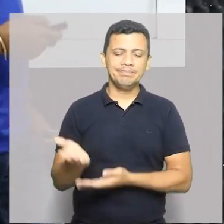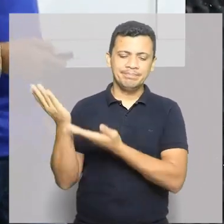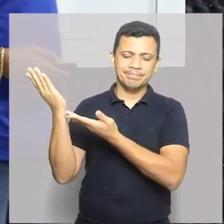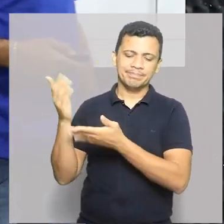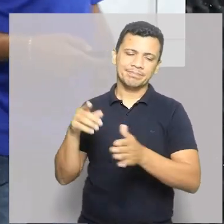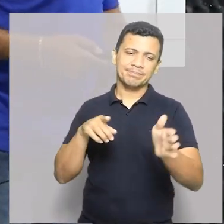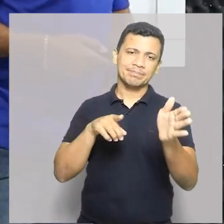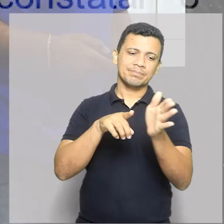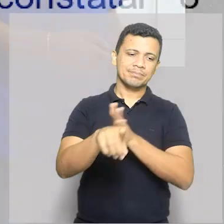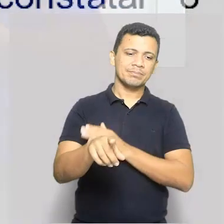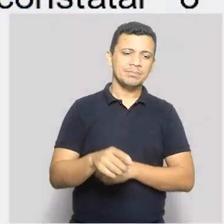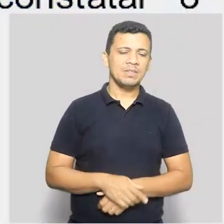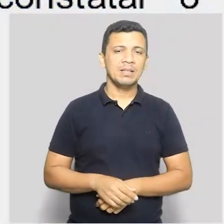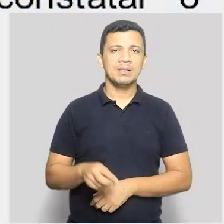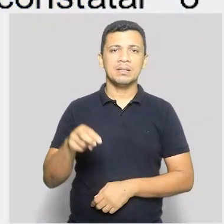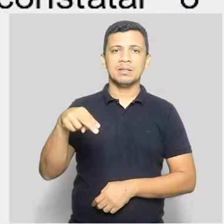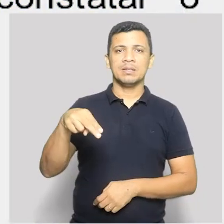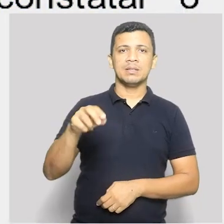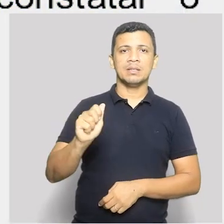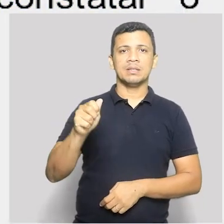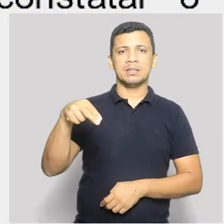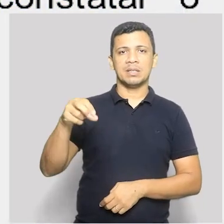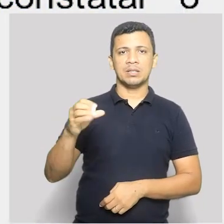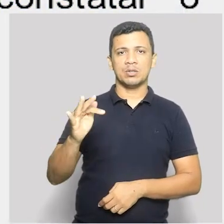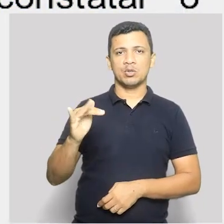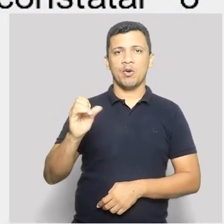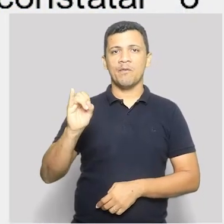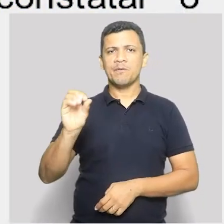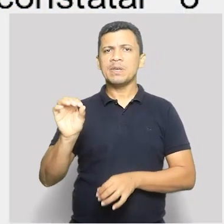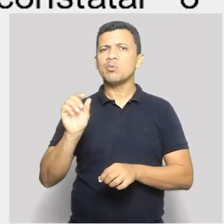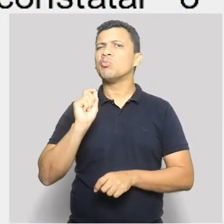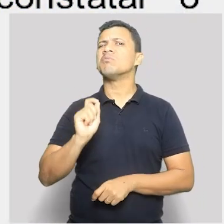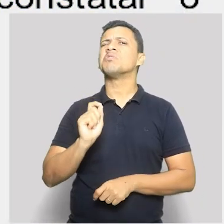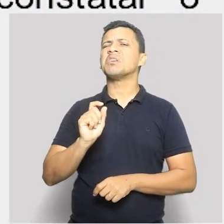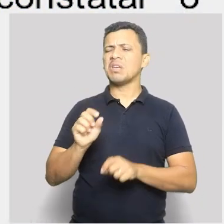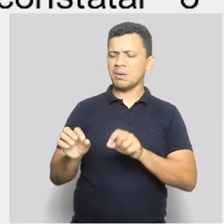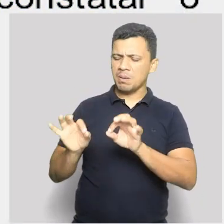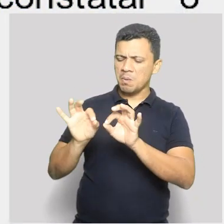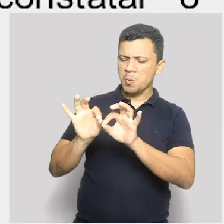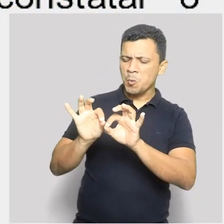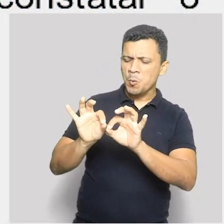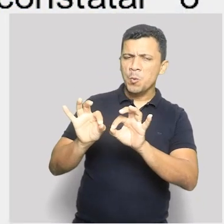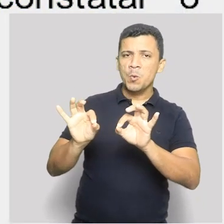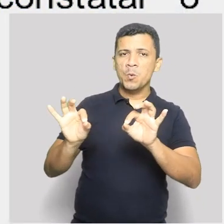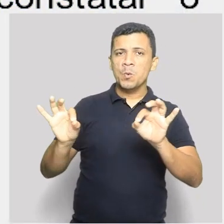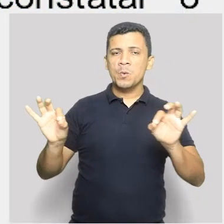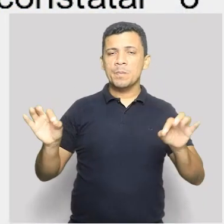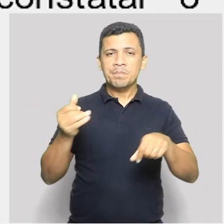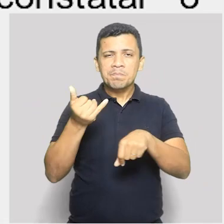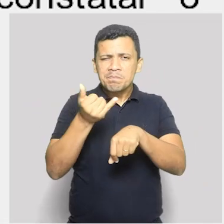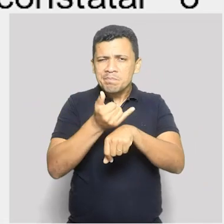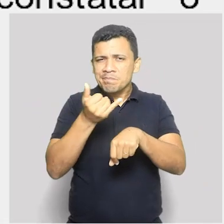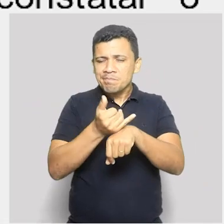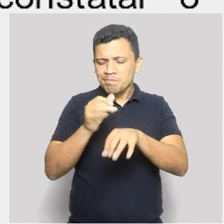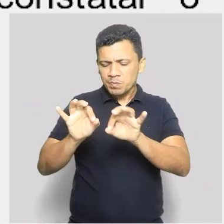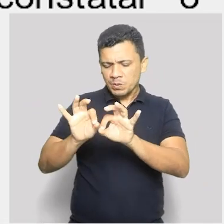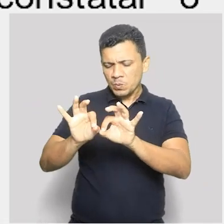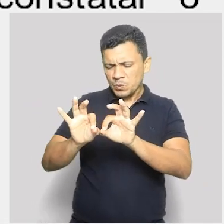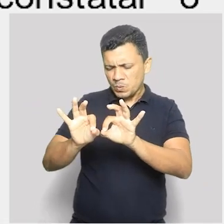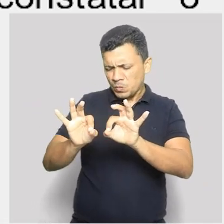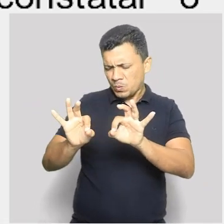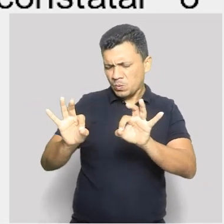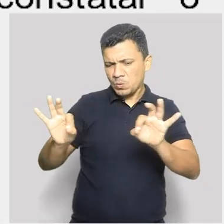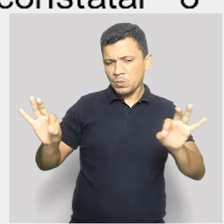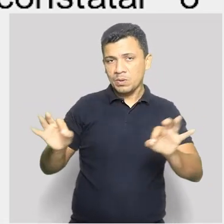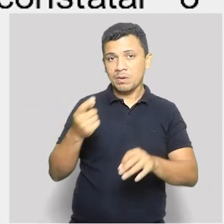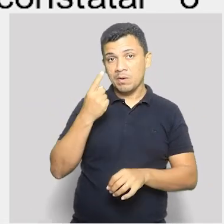aqui que fala do nanofio e corresponde justamente a um feixe de metal, aí ele vem dizendo que corresponde